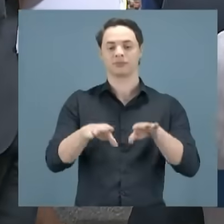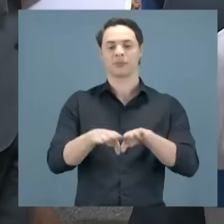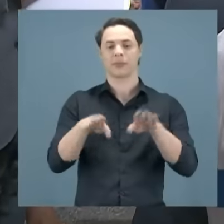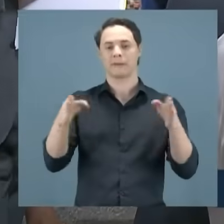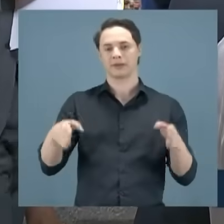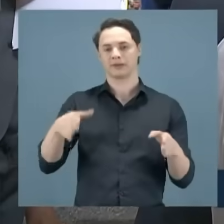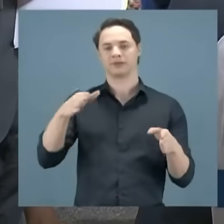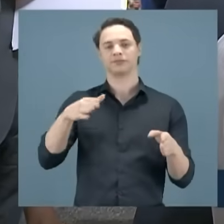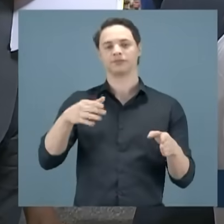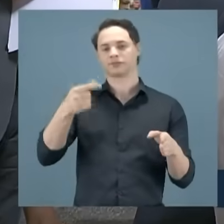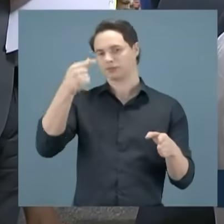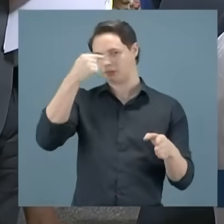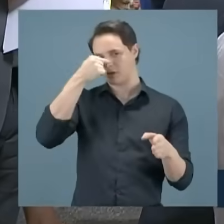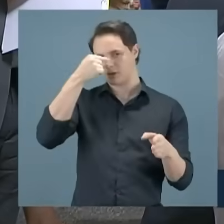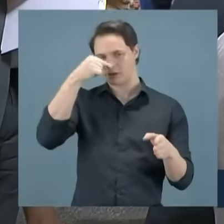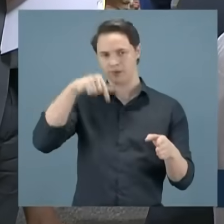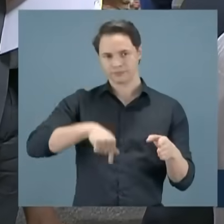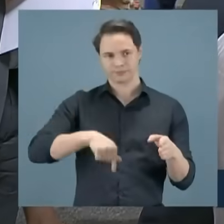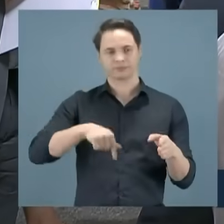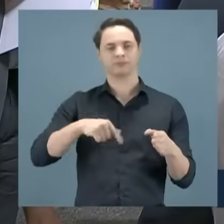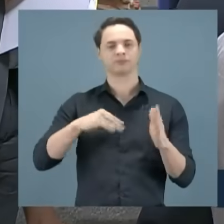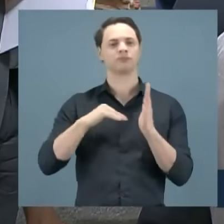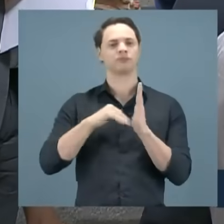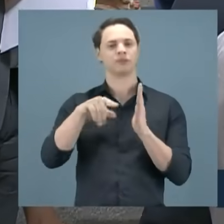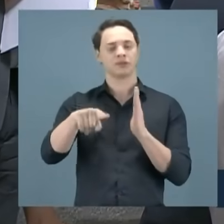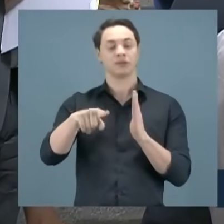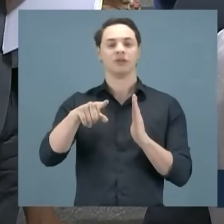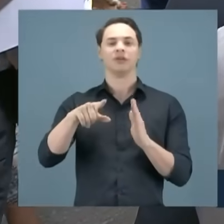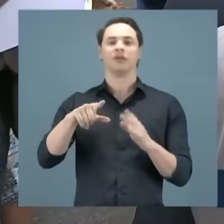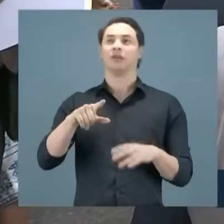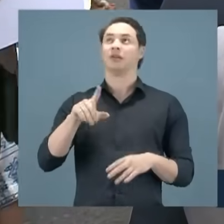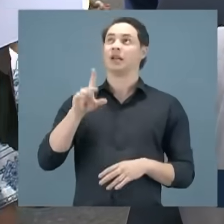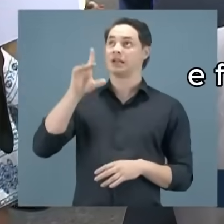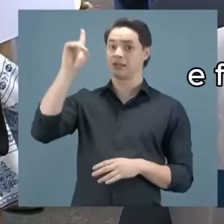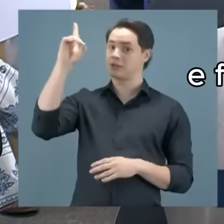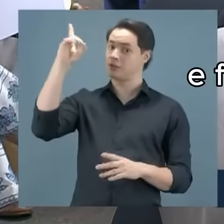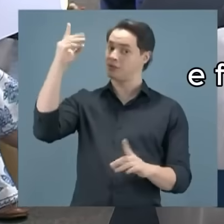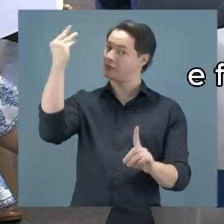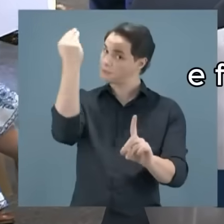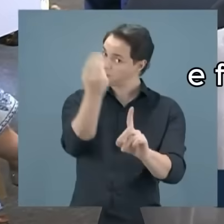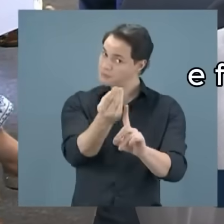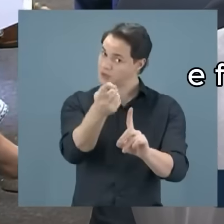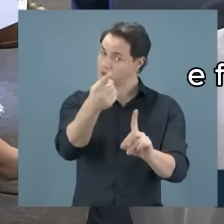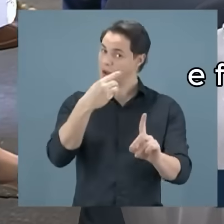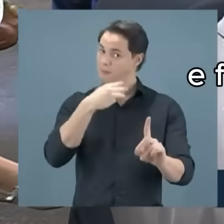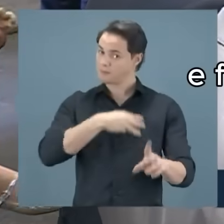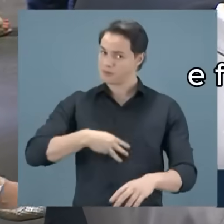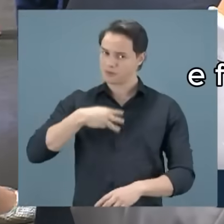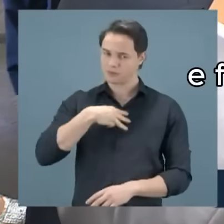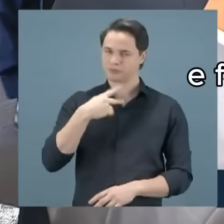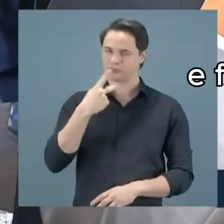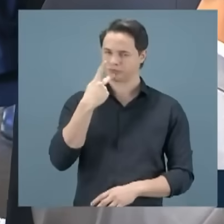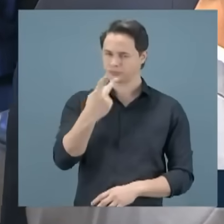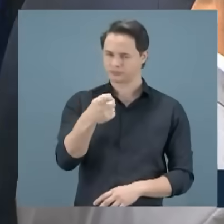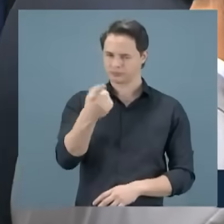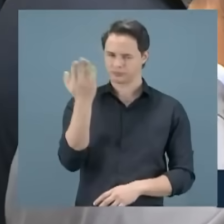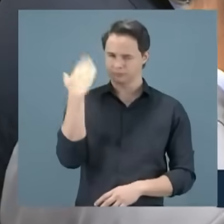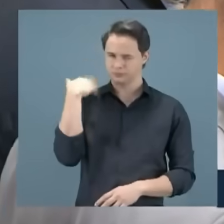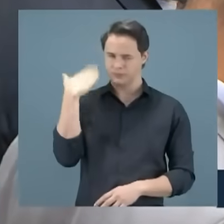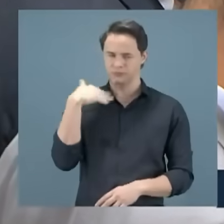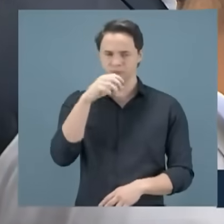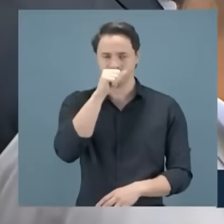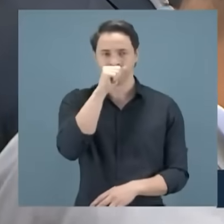evangélica aqui nessa casa, tem uma grande missão de Deus, quero dizer para o senhor. E falei há pouco tempo, depois da sua eleição,